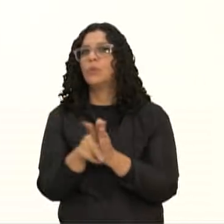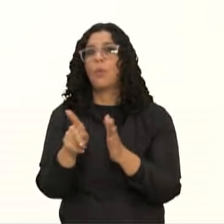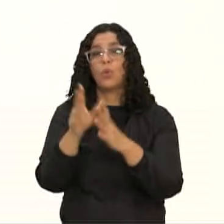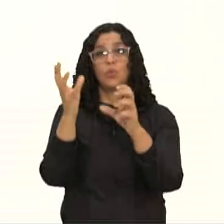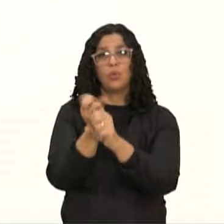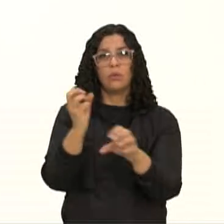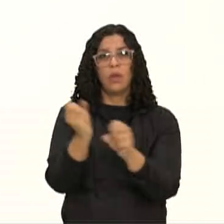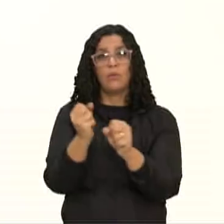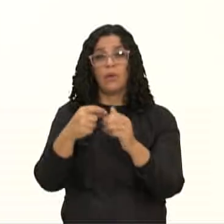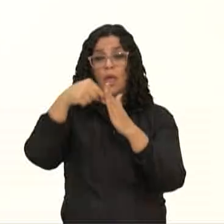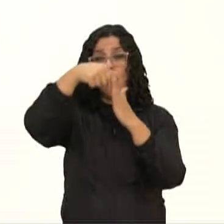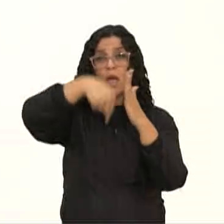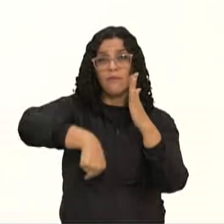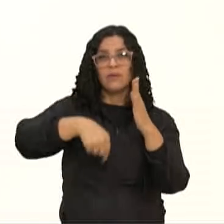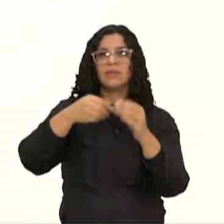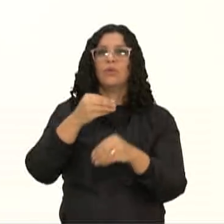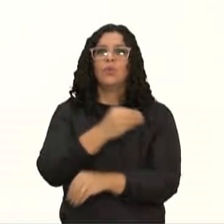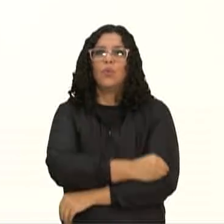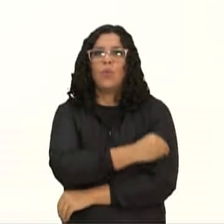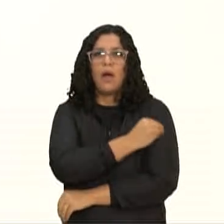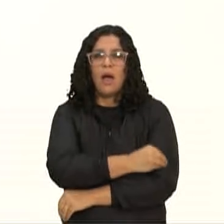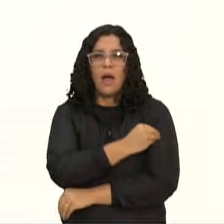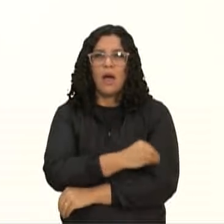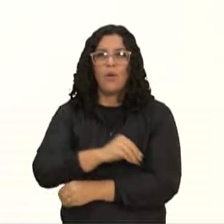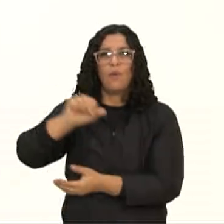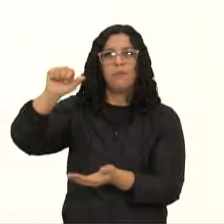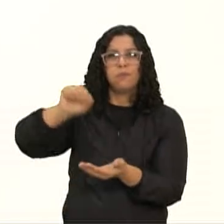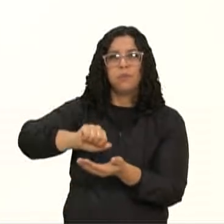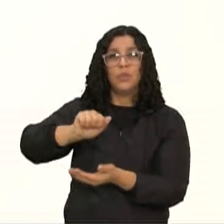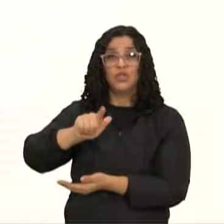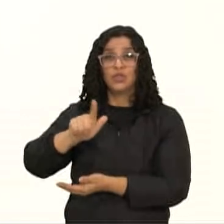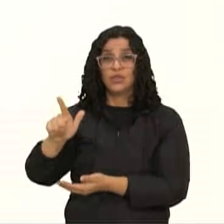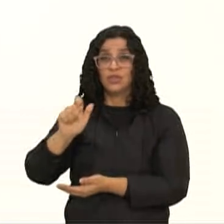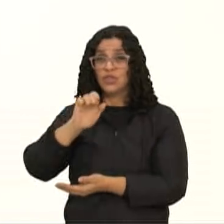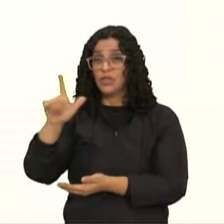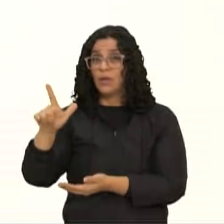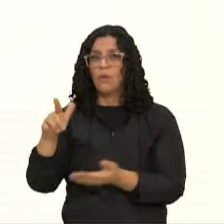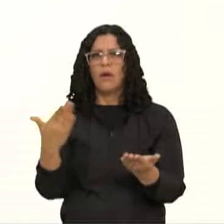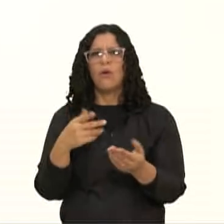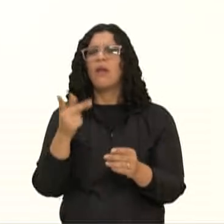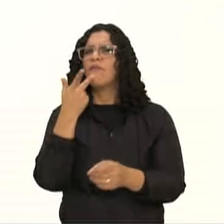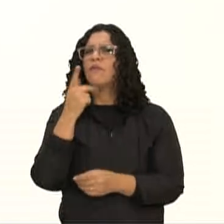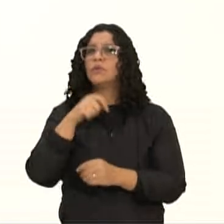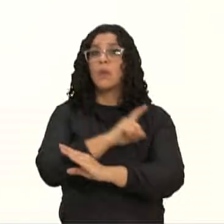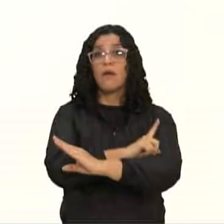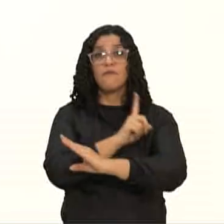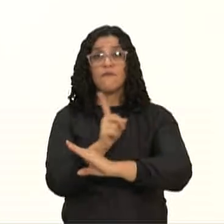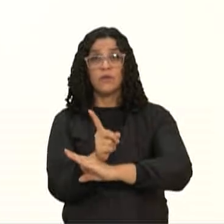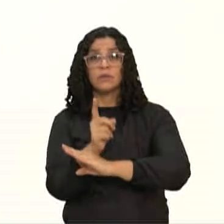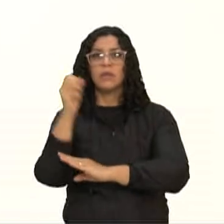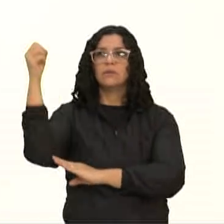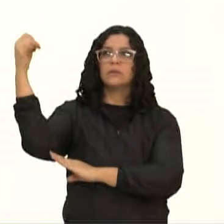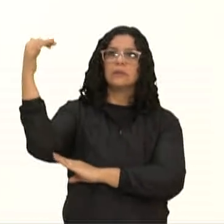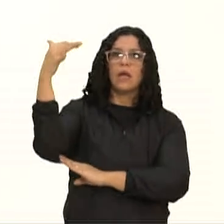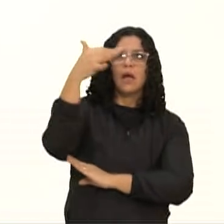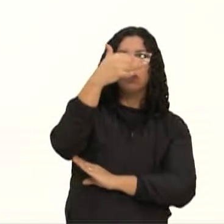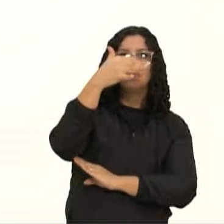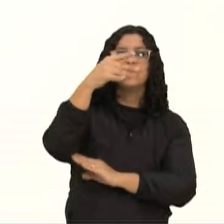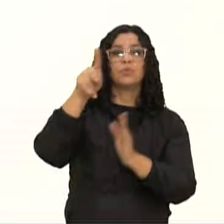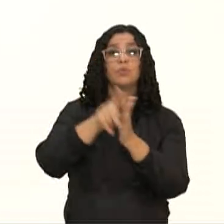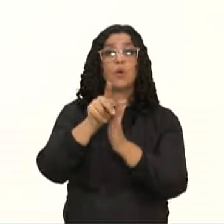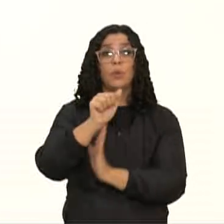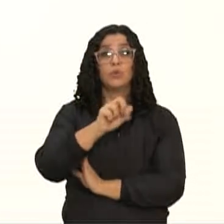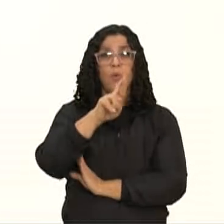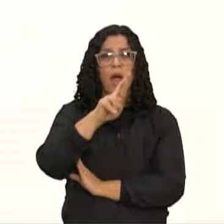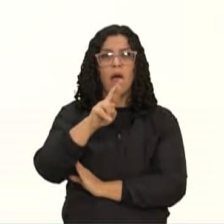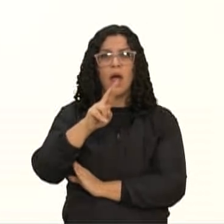Mas, vamos dar uma olhada ali na letra E, olha o que ele diz. Podemos dizer que no ar, a velocidade da luz chega próxima à sua velocidade máxima.